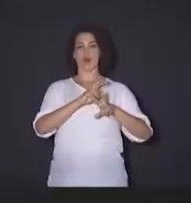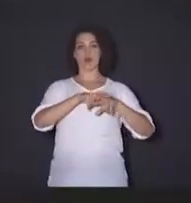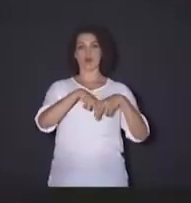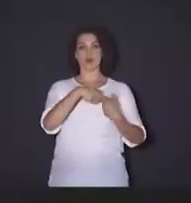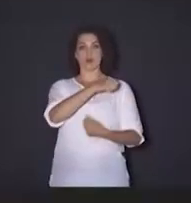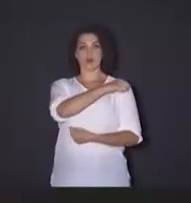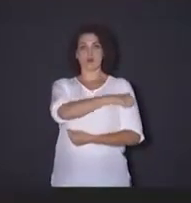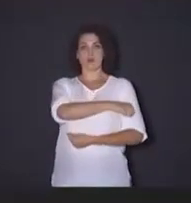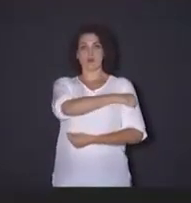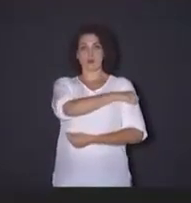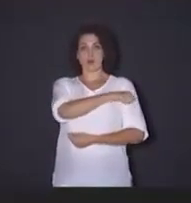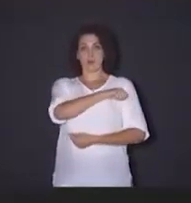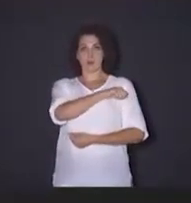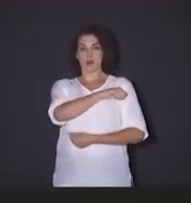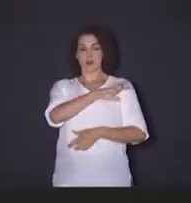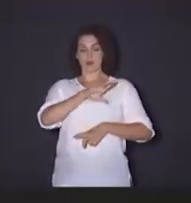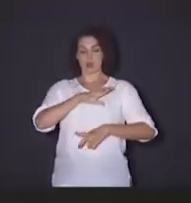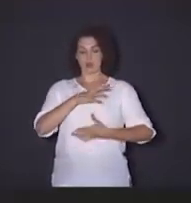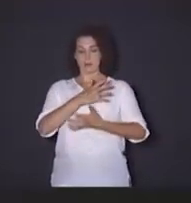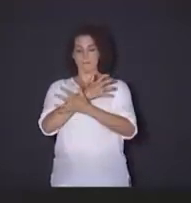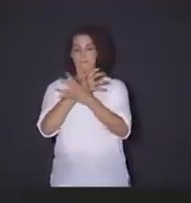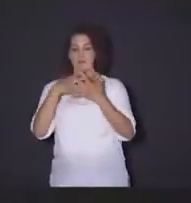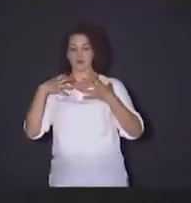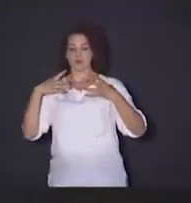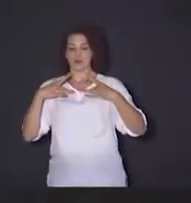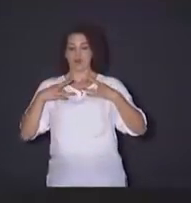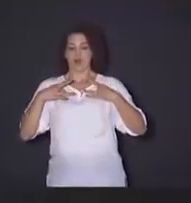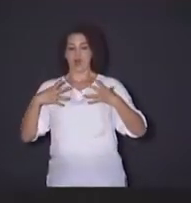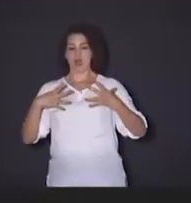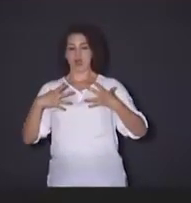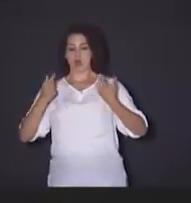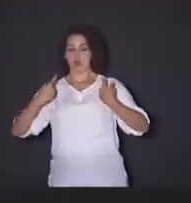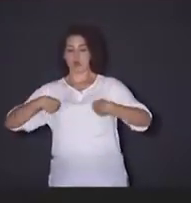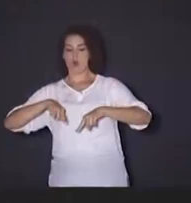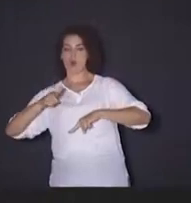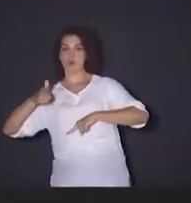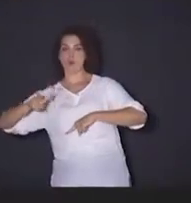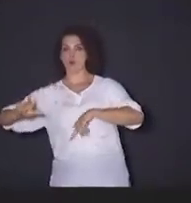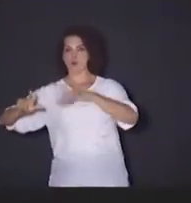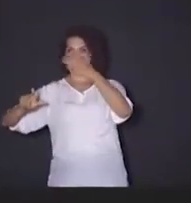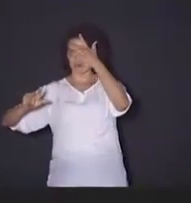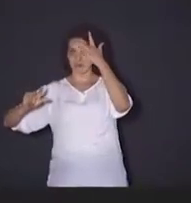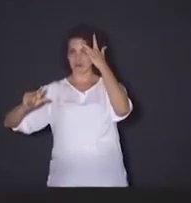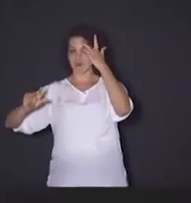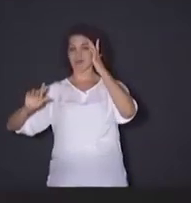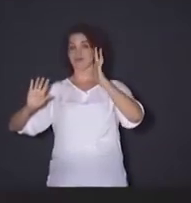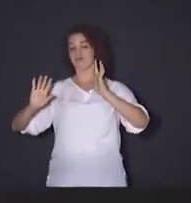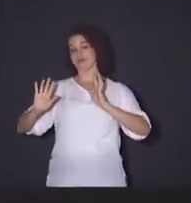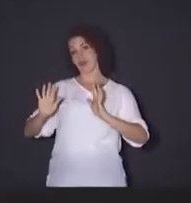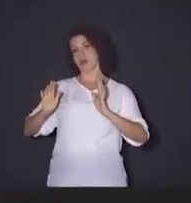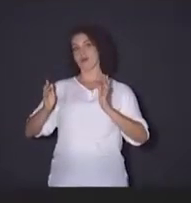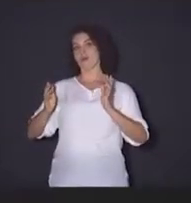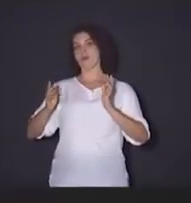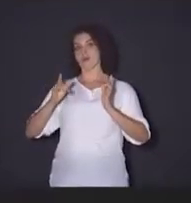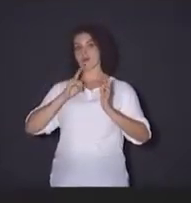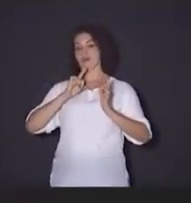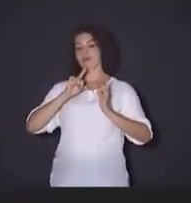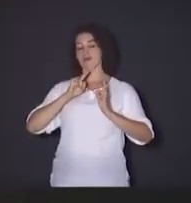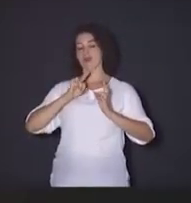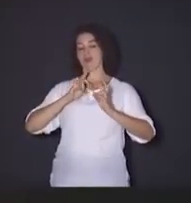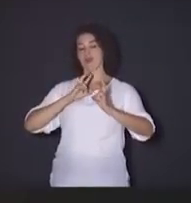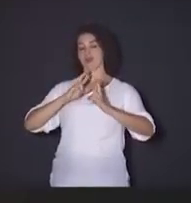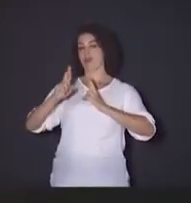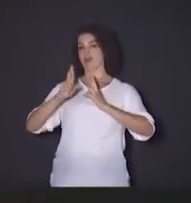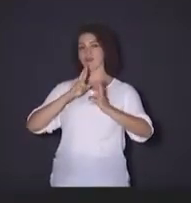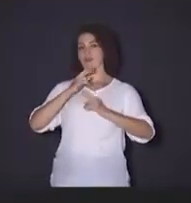enfermeira segurar o corpo do outro, pegar no corpo do outro. Então, o que eu quero dizer é ter essa coisa da relação e,